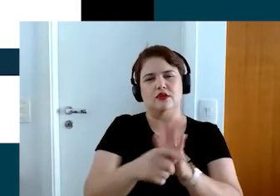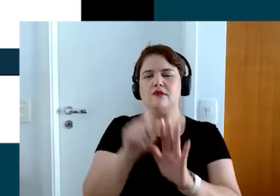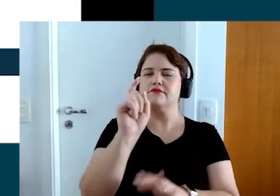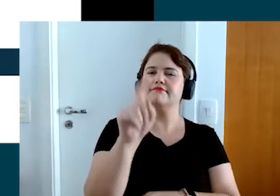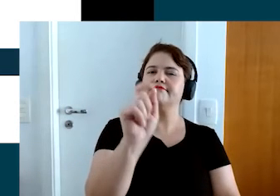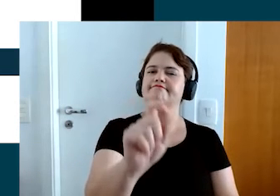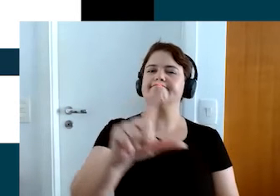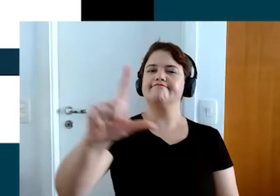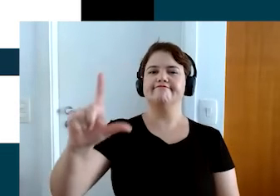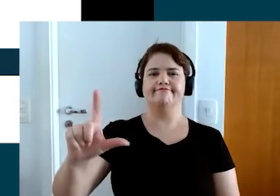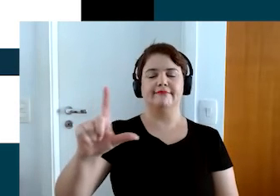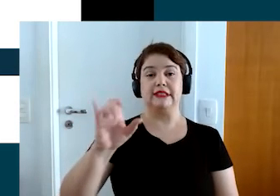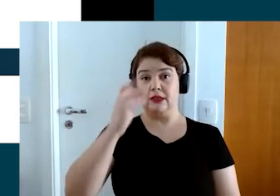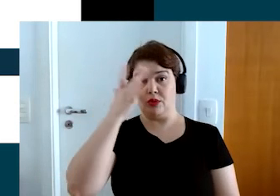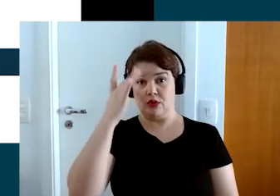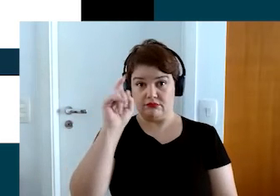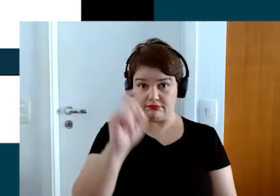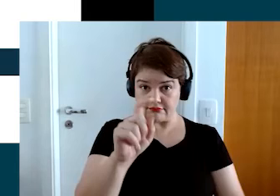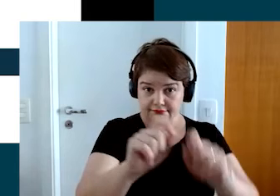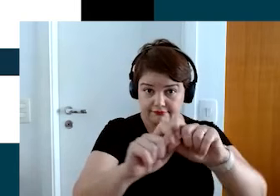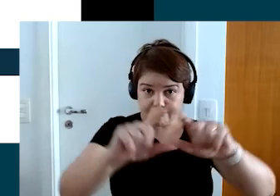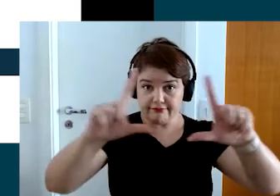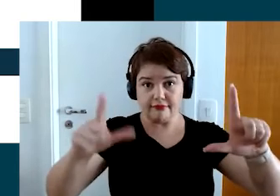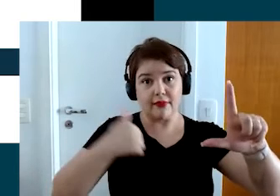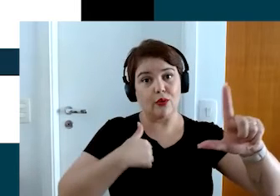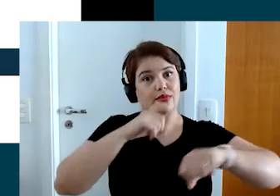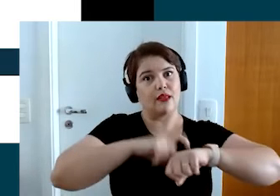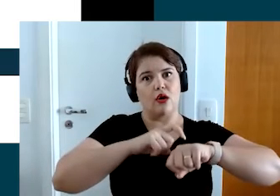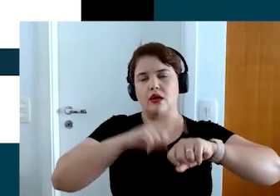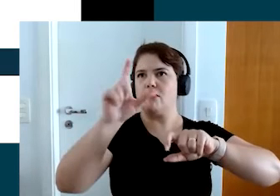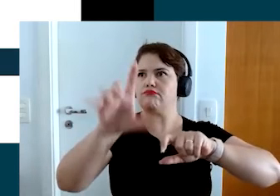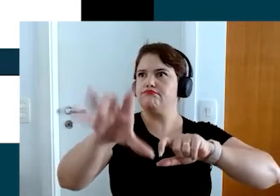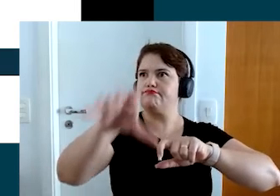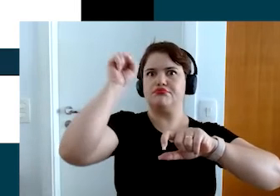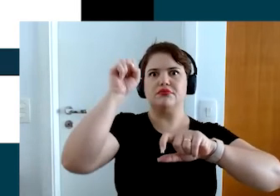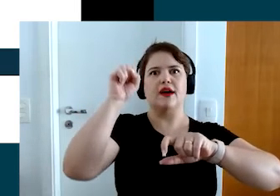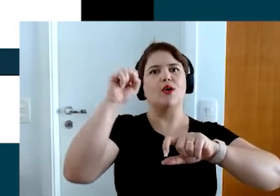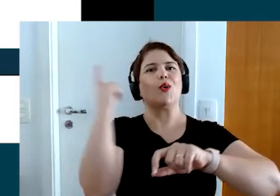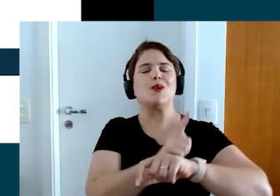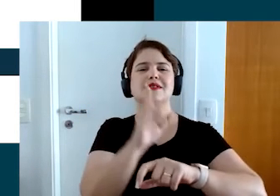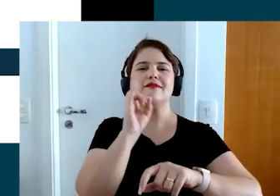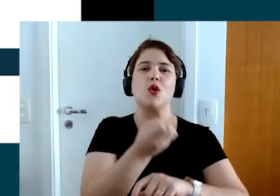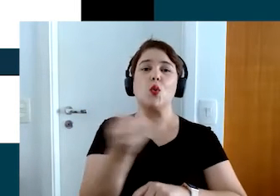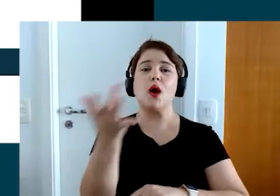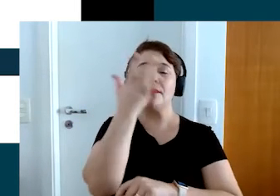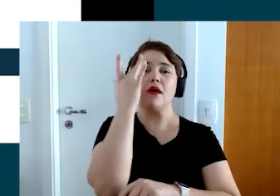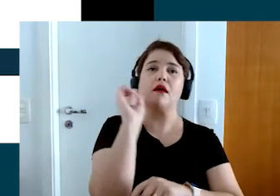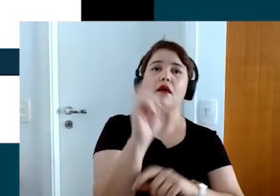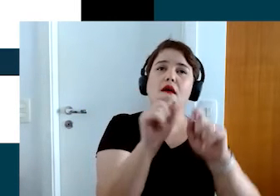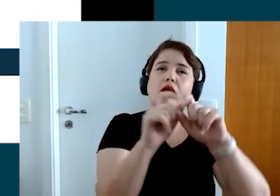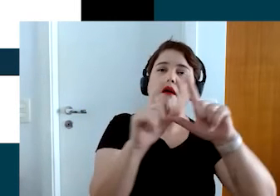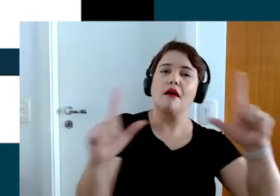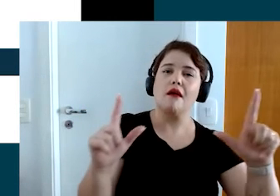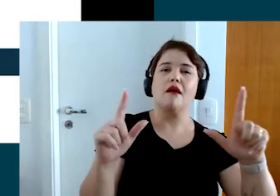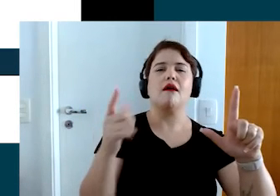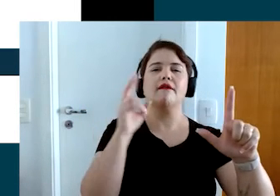ele é fake. Então, quando o usuário clicar, eu vou captar, né, o clique, aí eu consigo inferir, né, a quantidade de pessoas que chegam no checkout, a quantidade de pessoas que